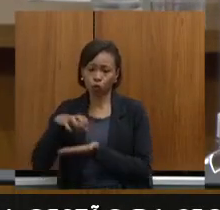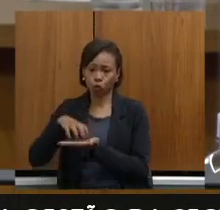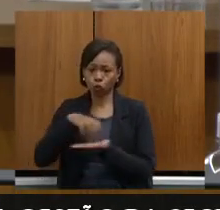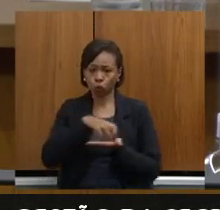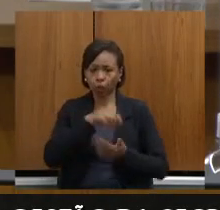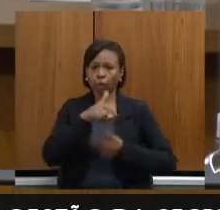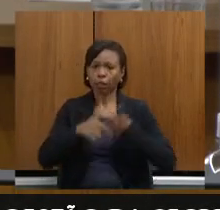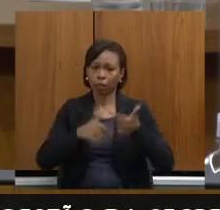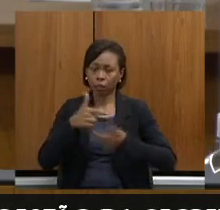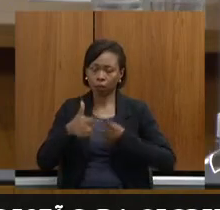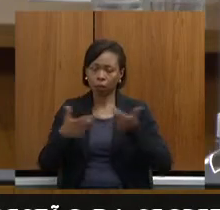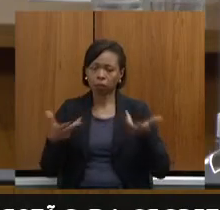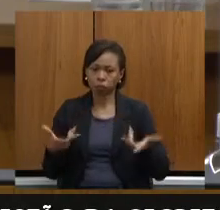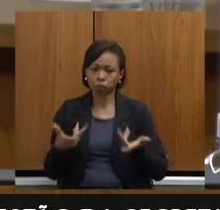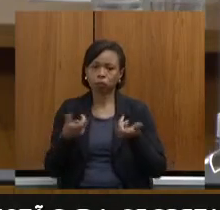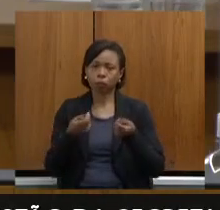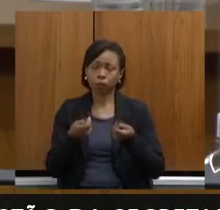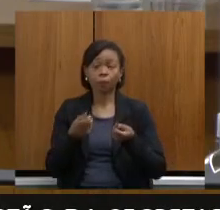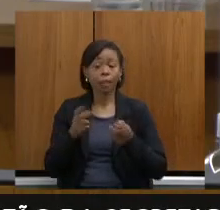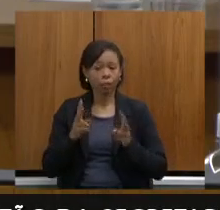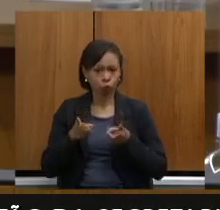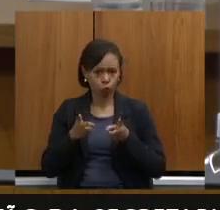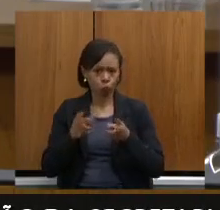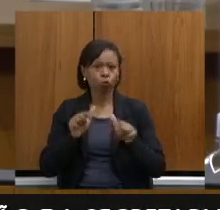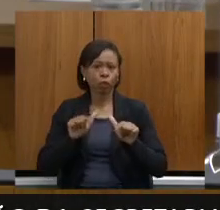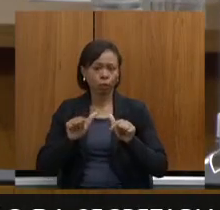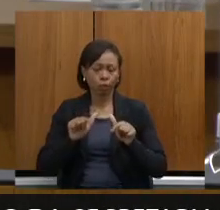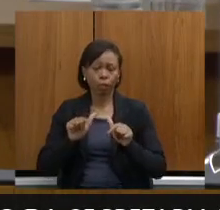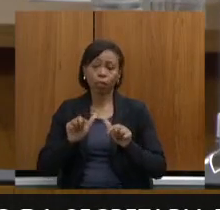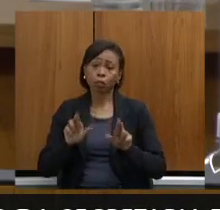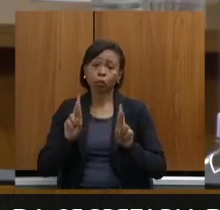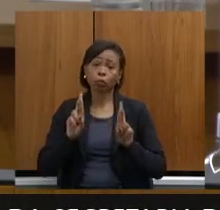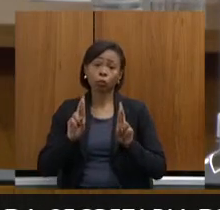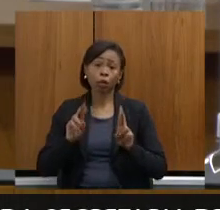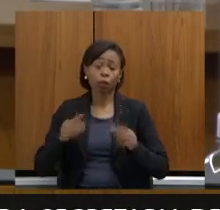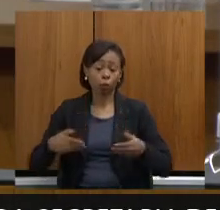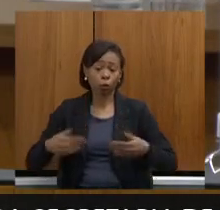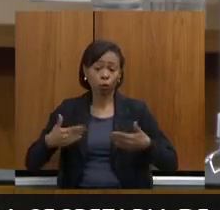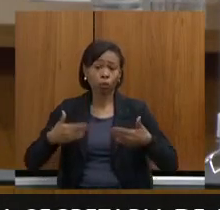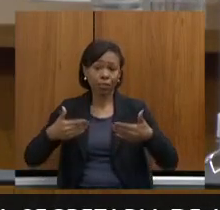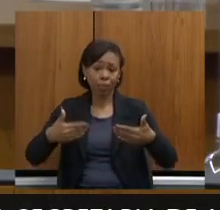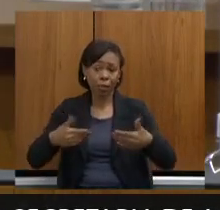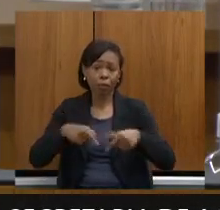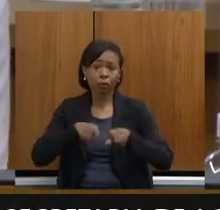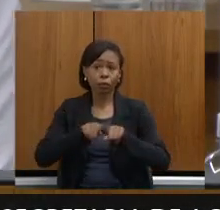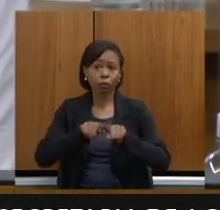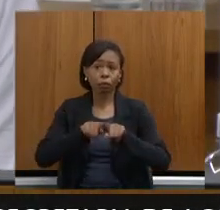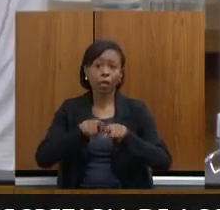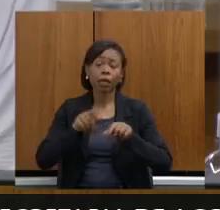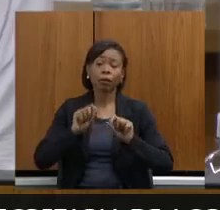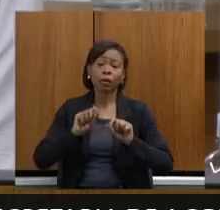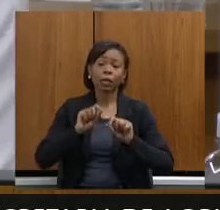trabalho continua e a gente espera que o ministério também faça essa atribuição de